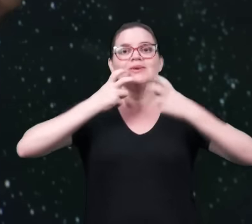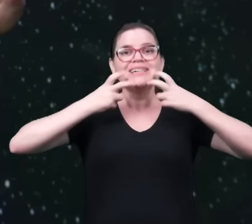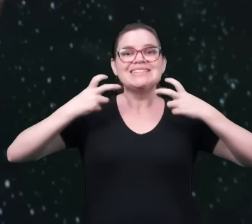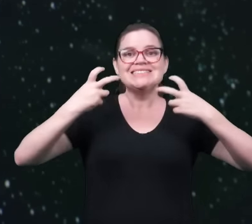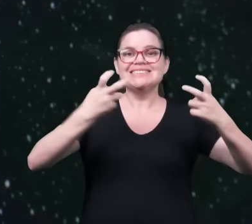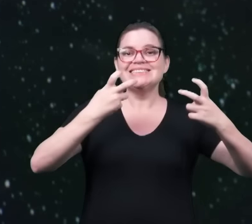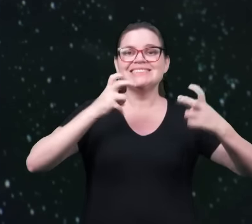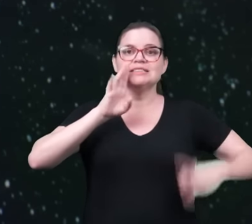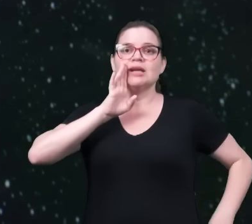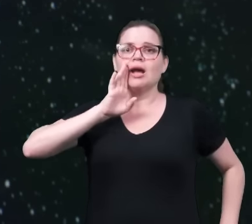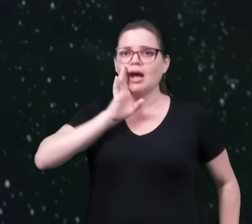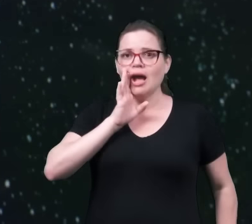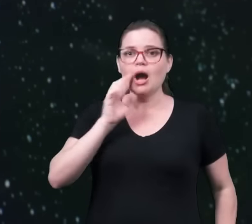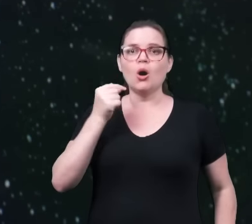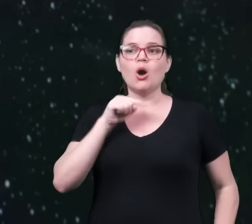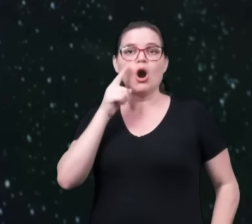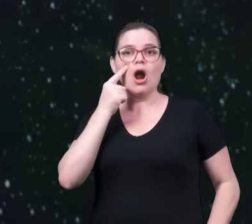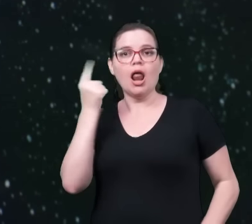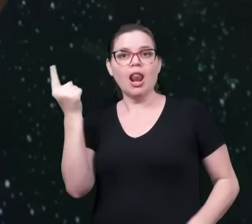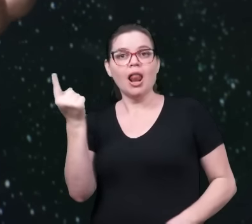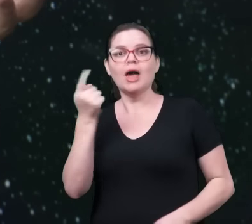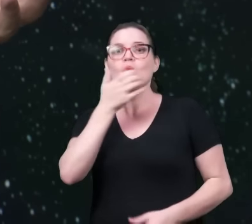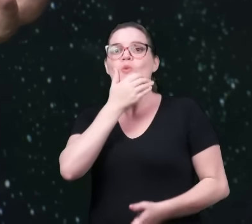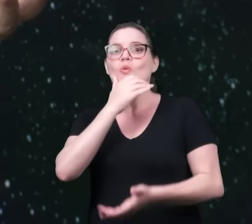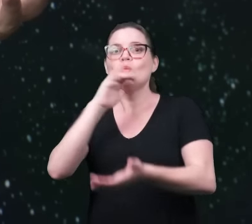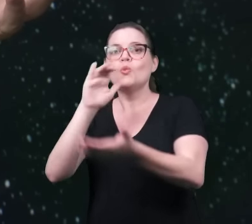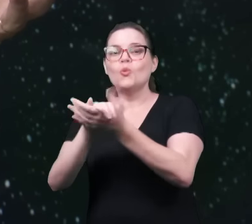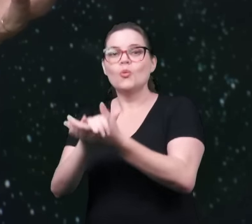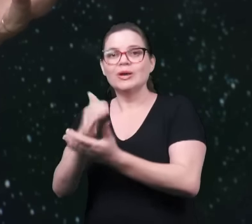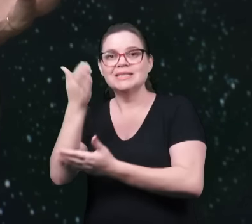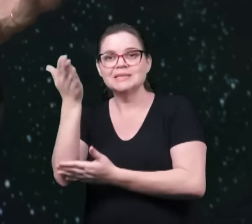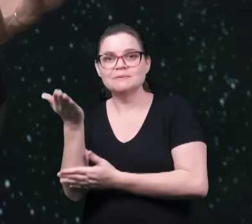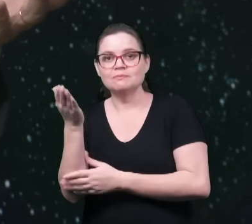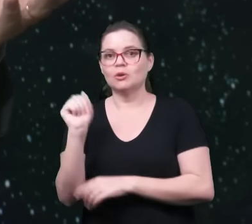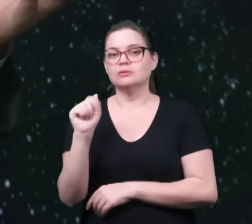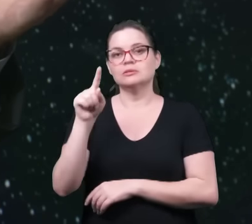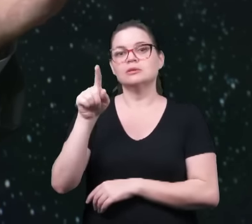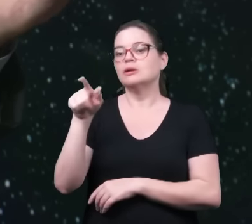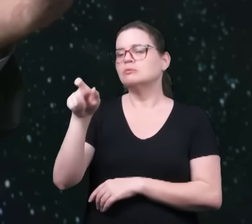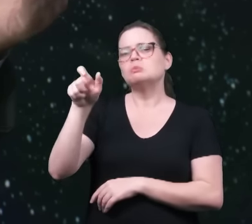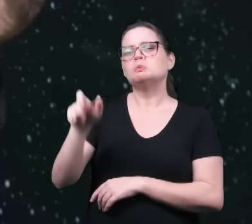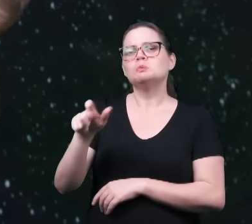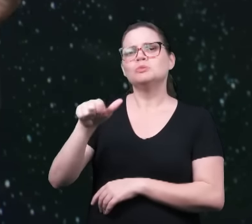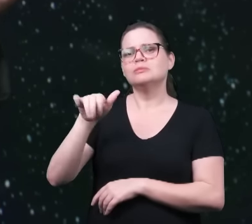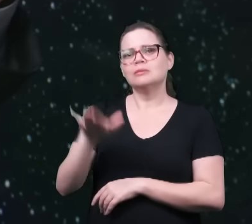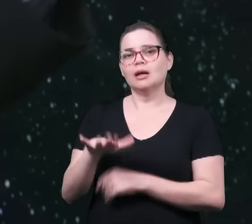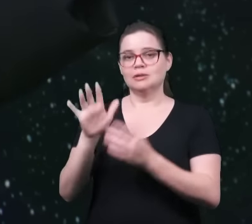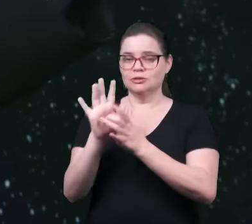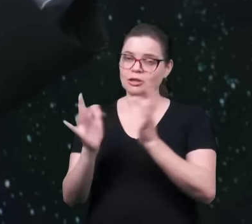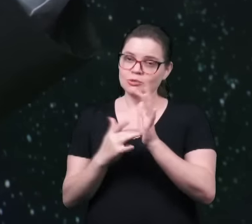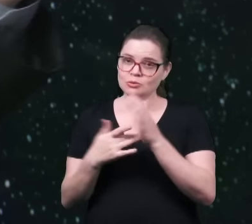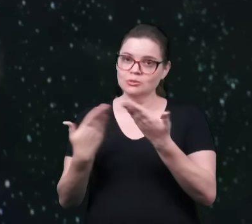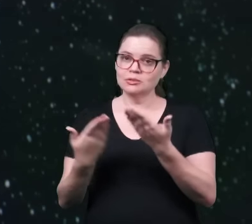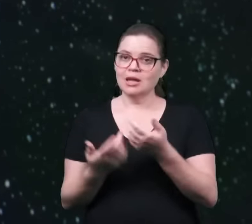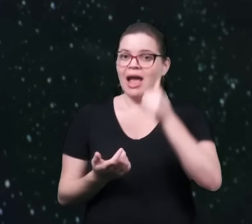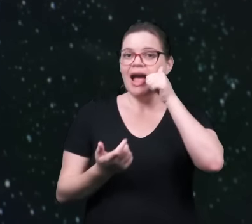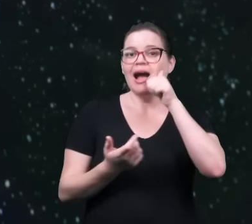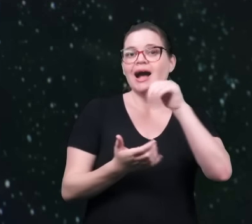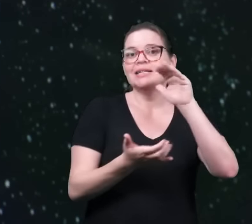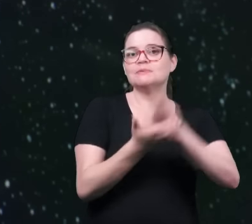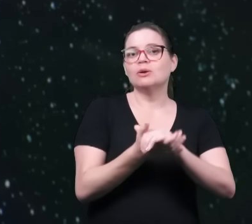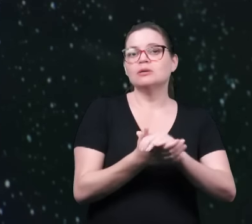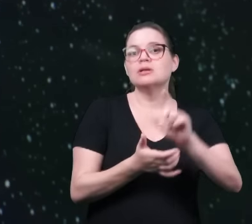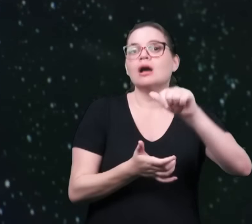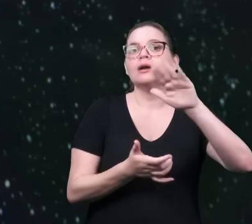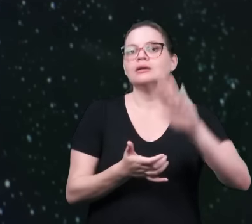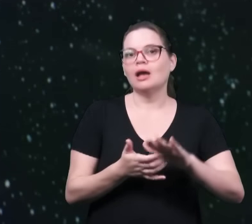Quem é a esposa? A igreja, a Amém. Noiva amada do Cordeiro, Bendito né? seja o Senhor. Então, o anúncio é justamente isso que